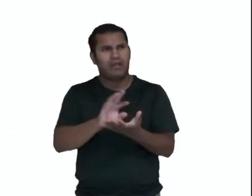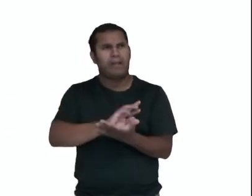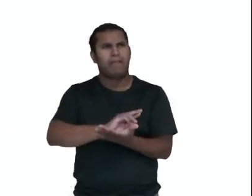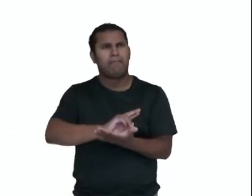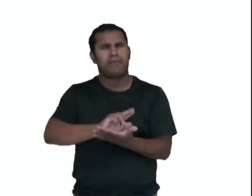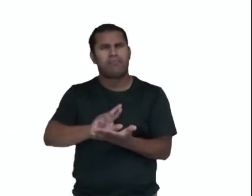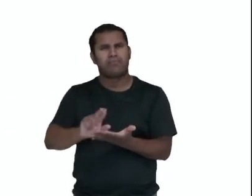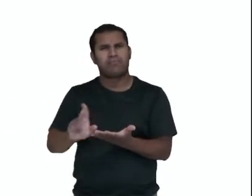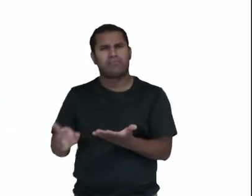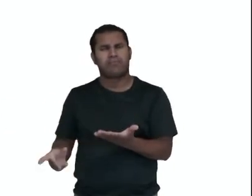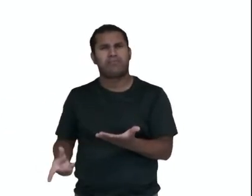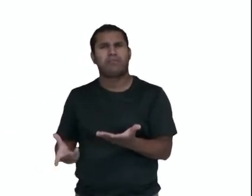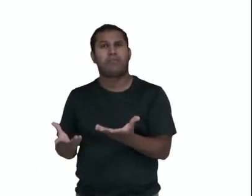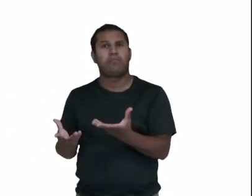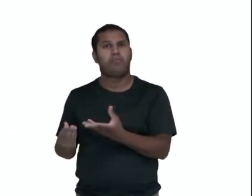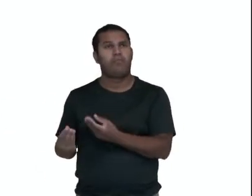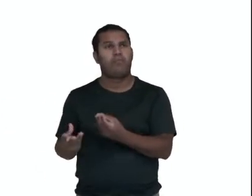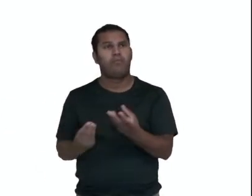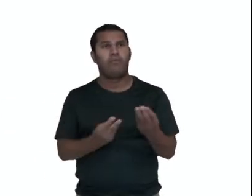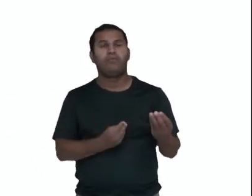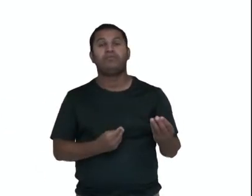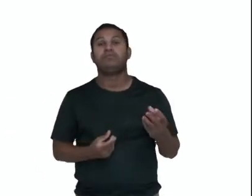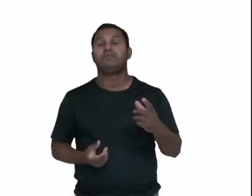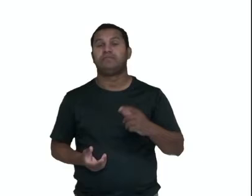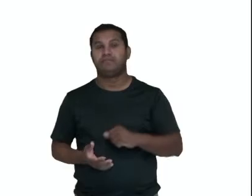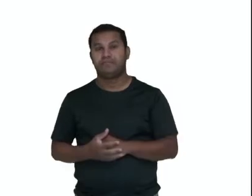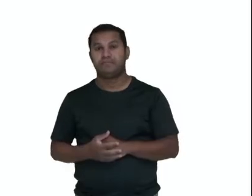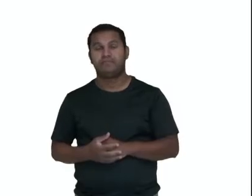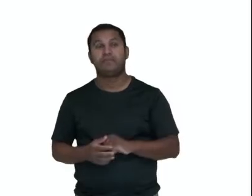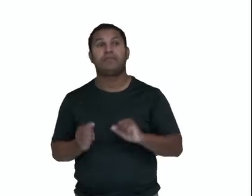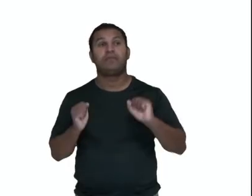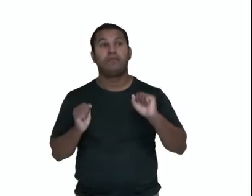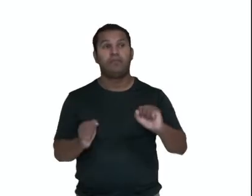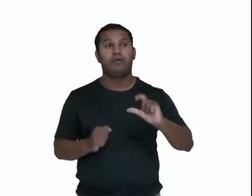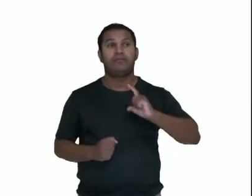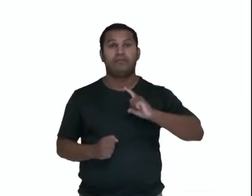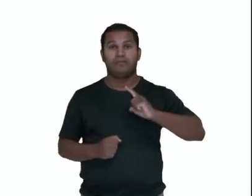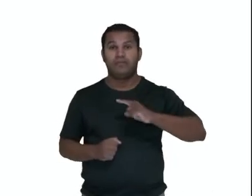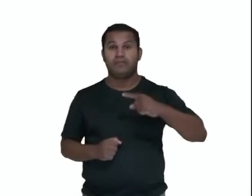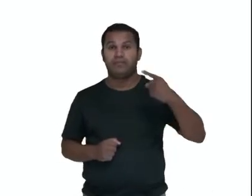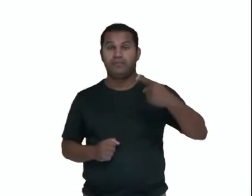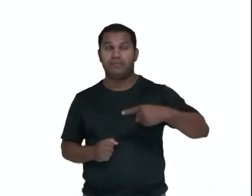né? E essa célula pode ser eucarionte e procarionte.